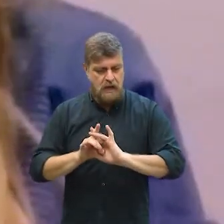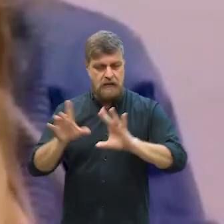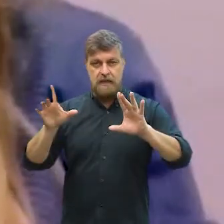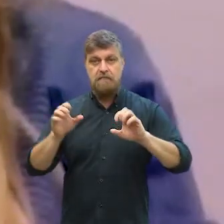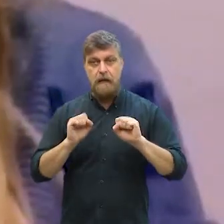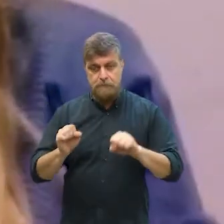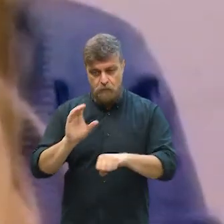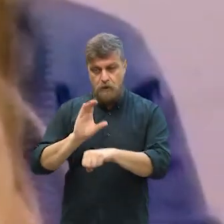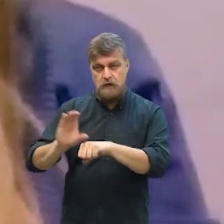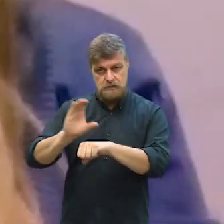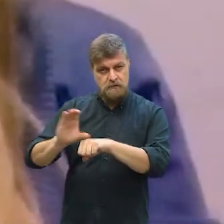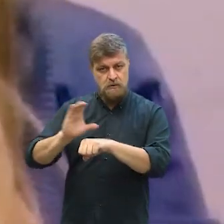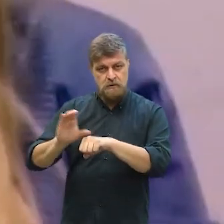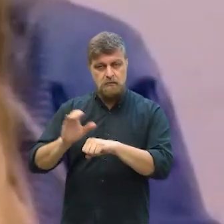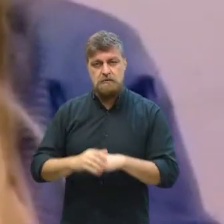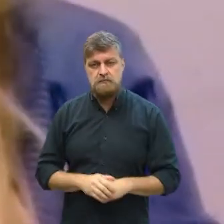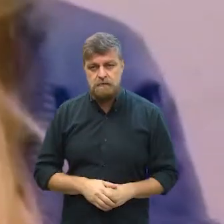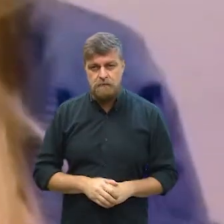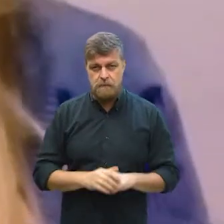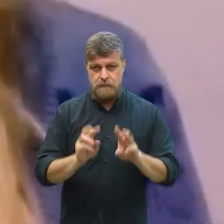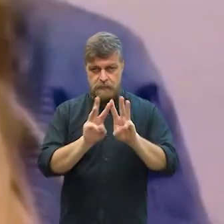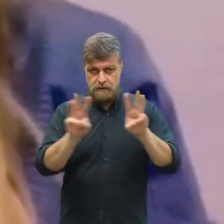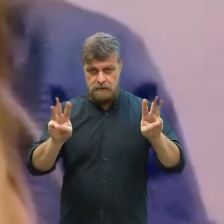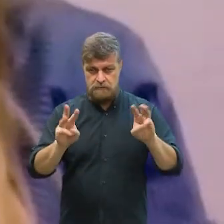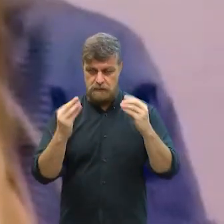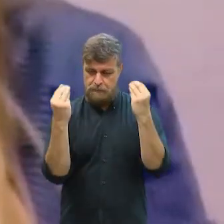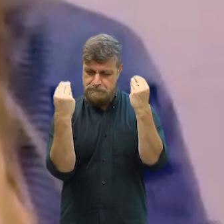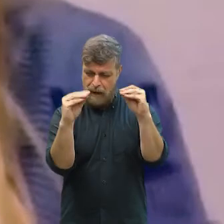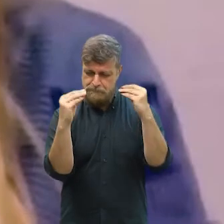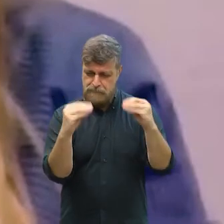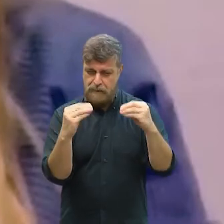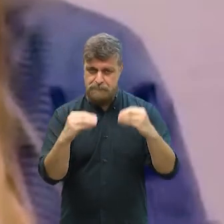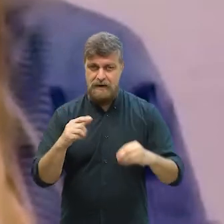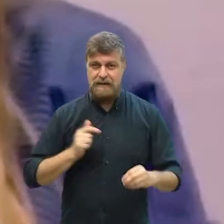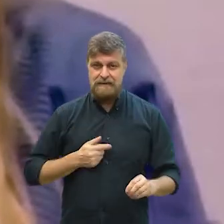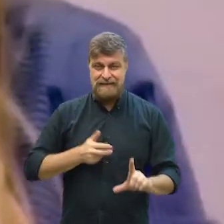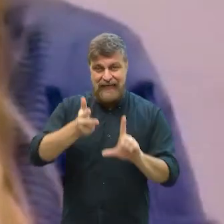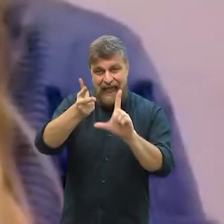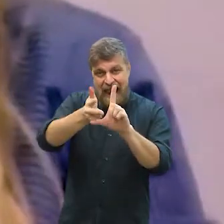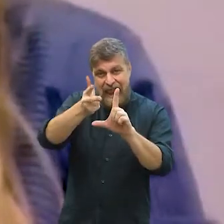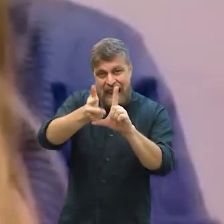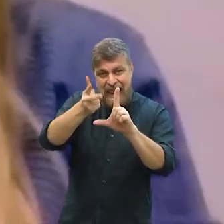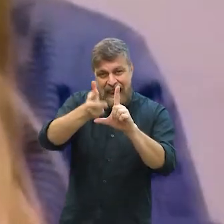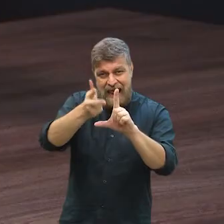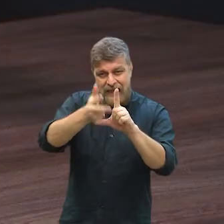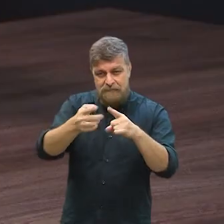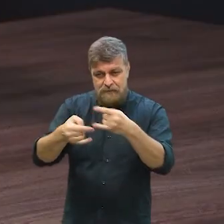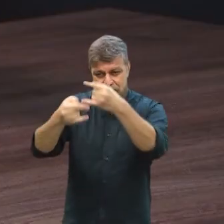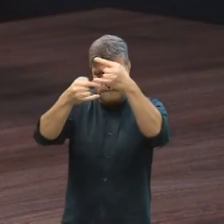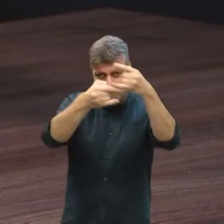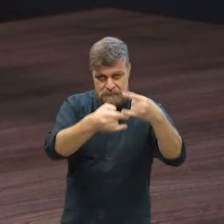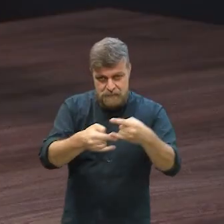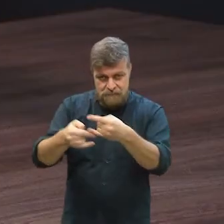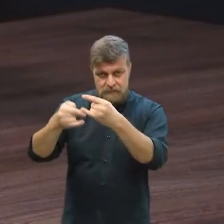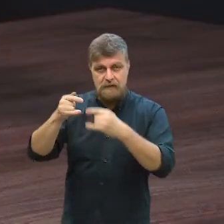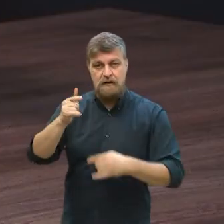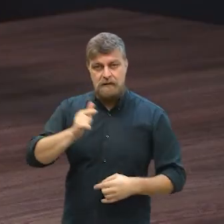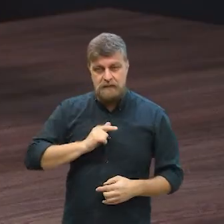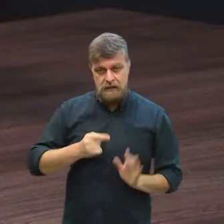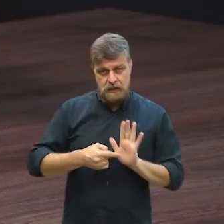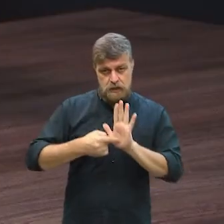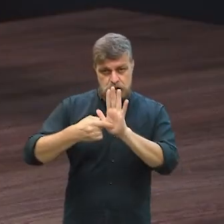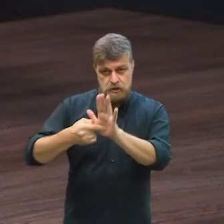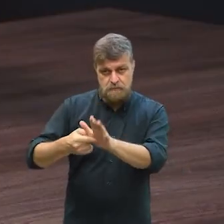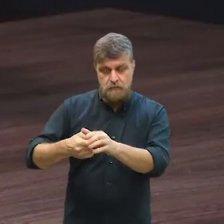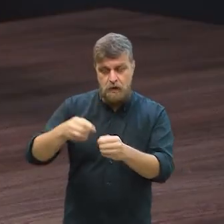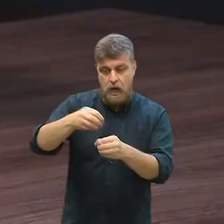curso quando ele quiser. E, além disso, nas páginas do Sebrae, nós temos as lives, nós temos alguns eventos pontuais que a